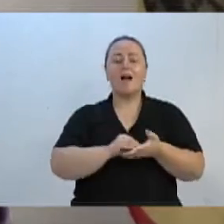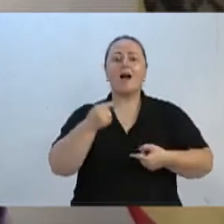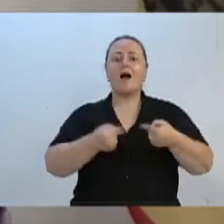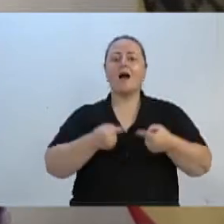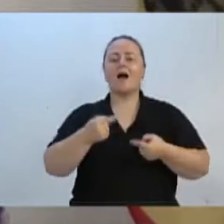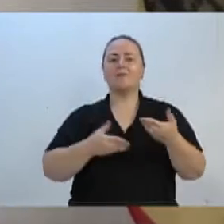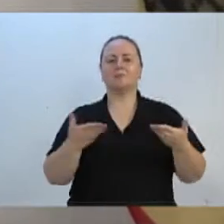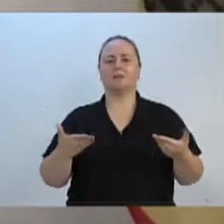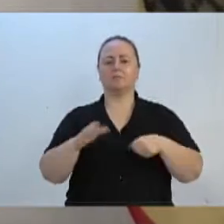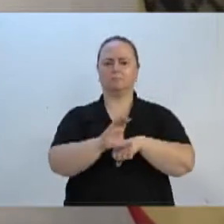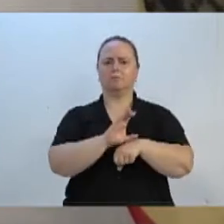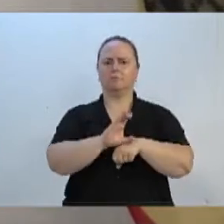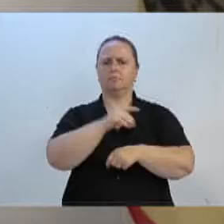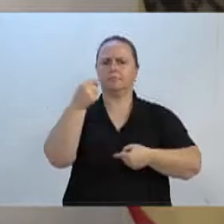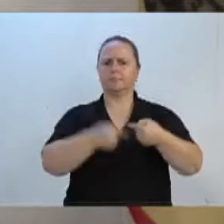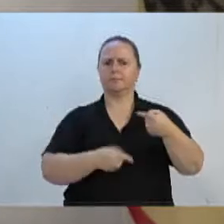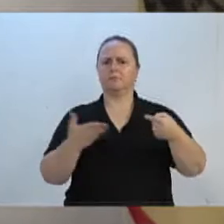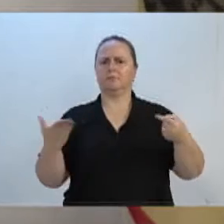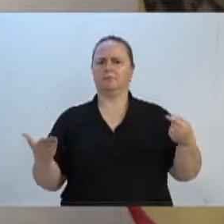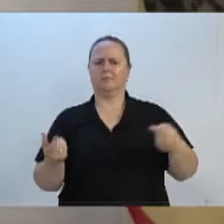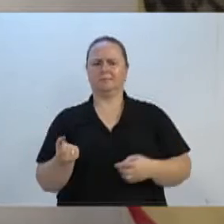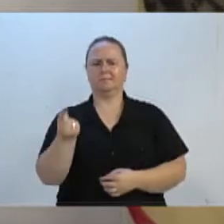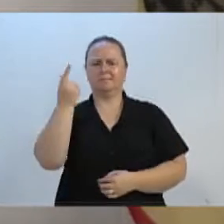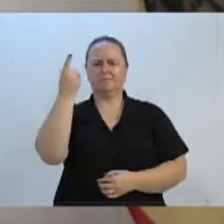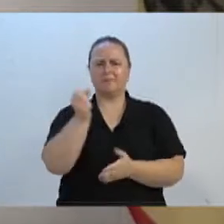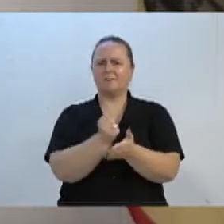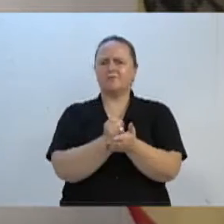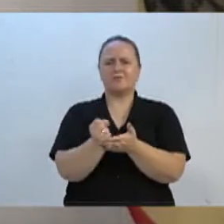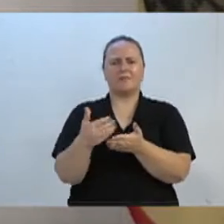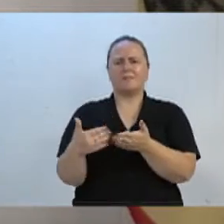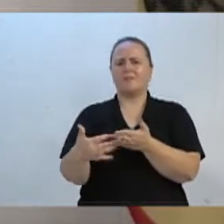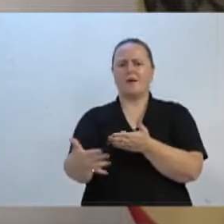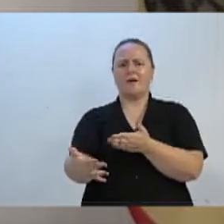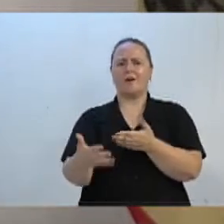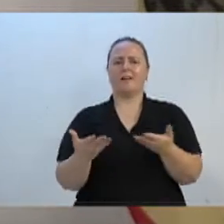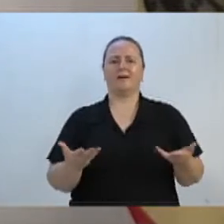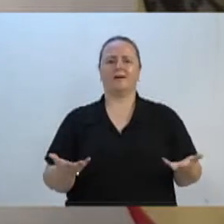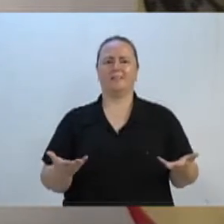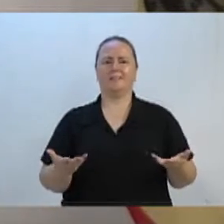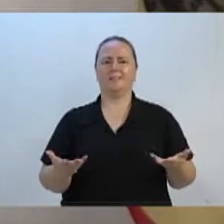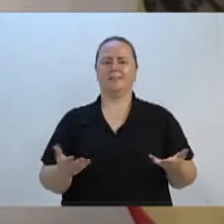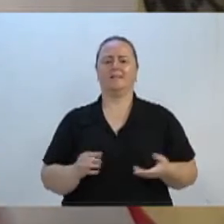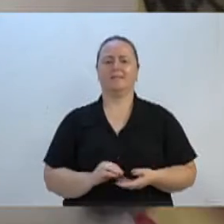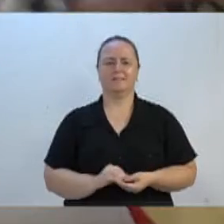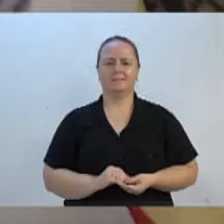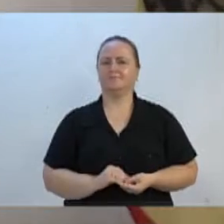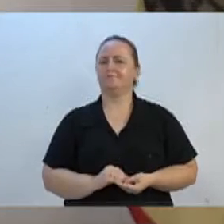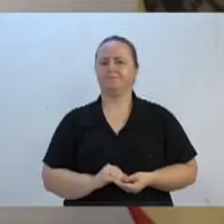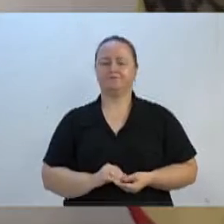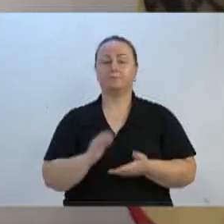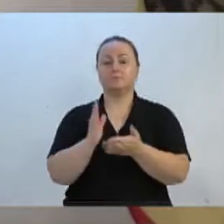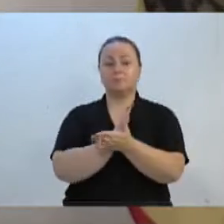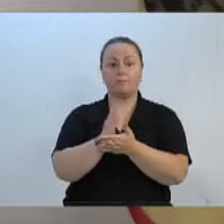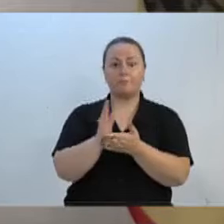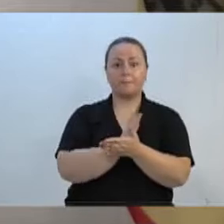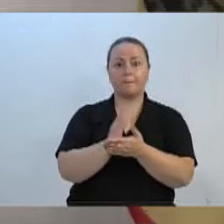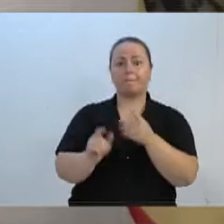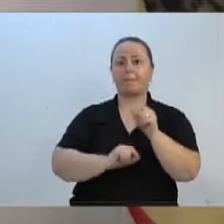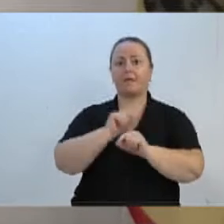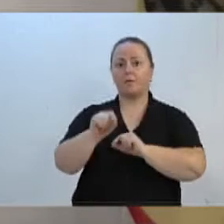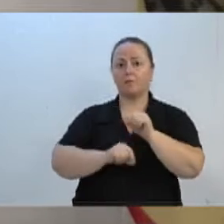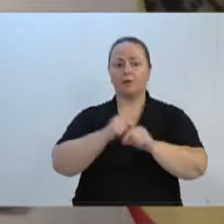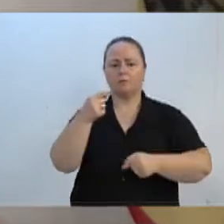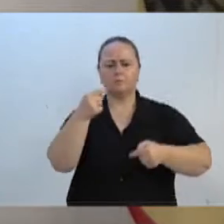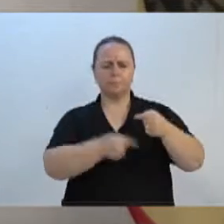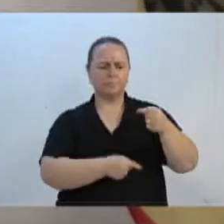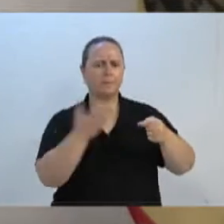Inconstitucionalidade é uma coisa efêmera, passageira, pontual, oportunista. Muitas coisas que ontem eram inconstitucionais hoje